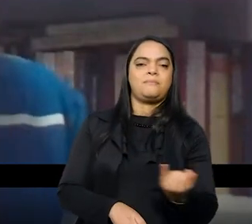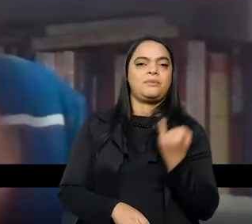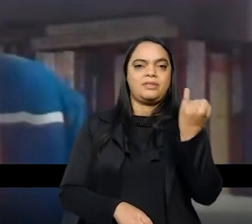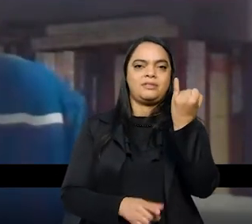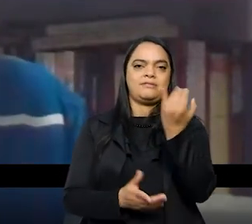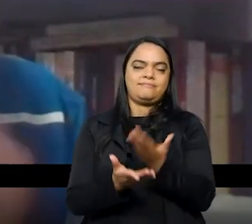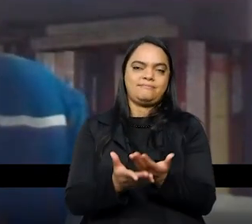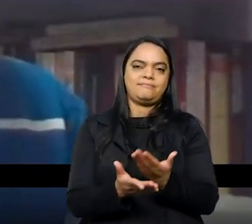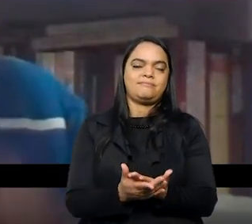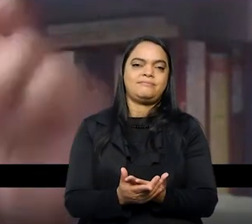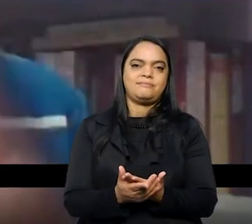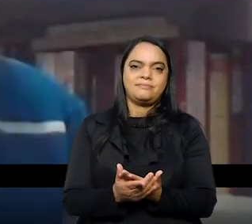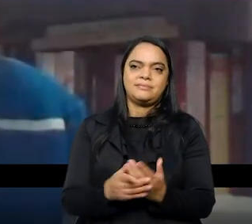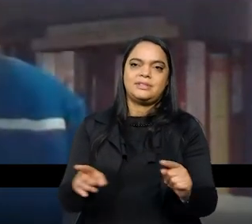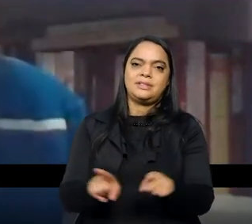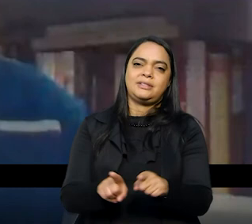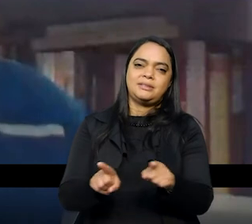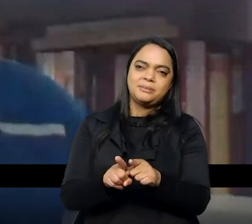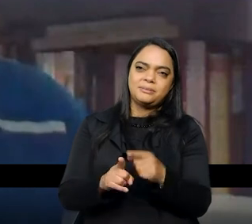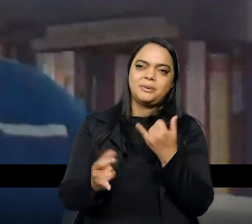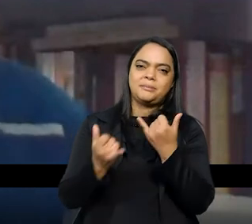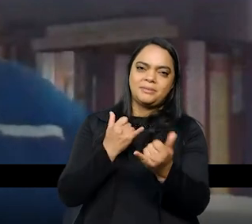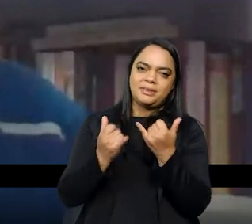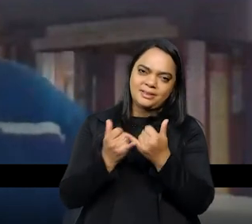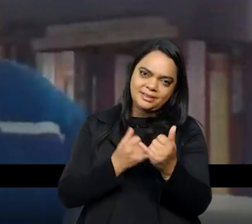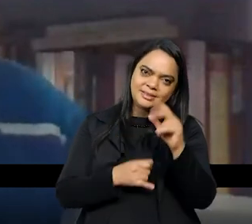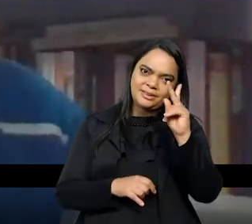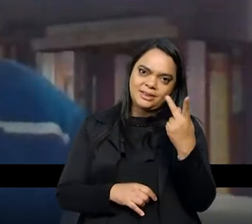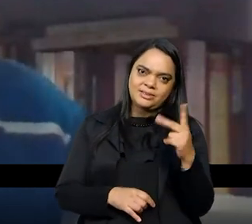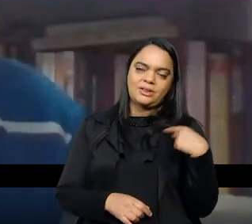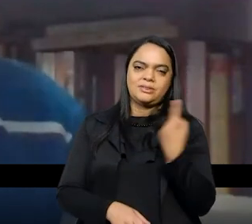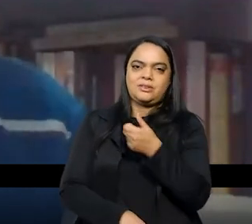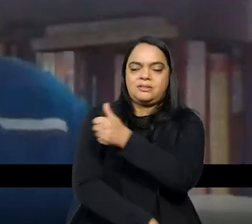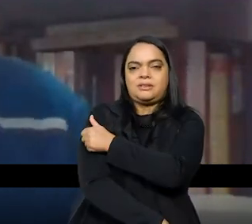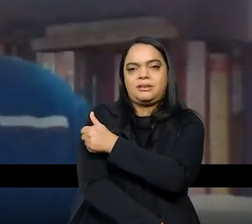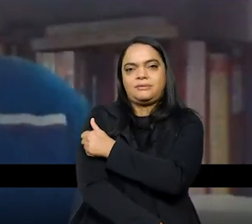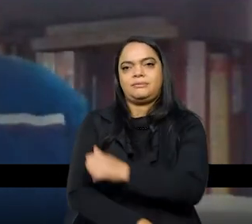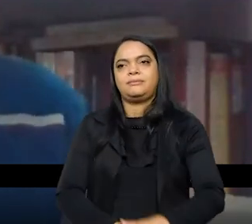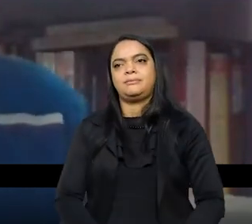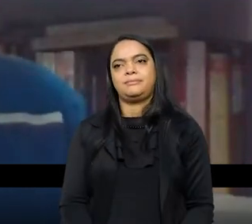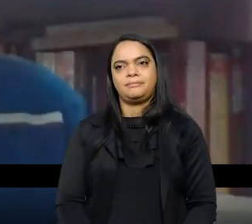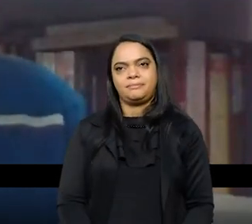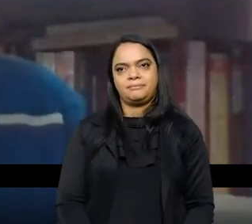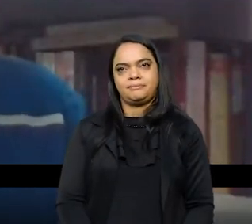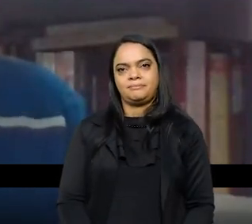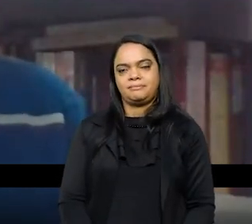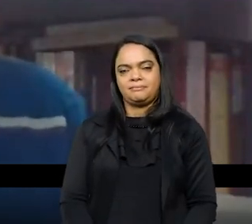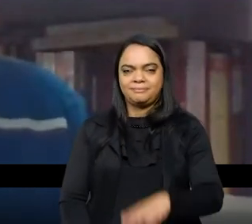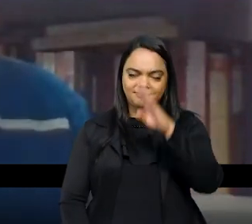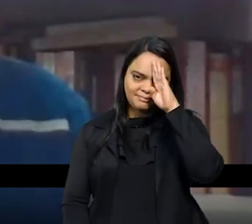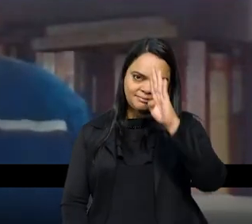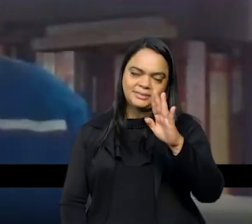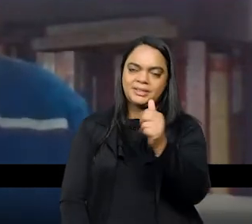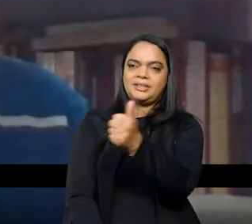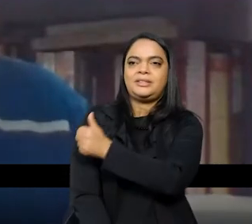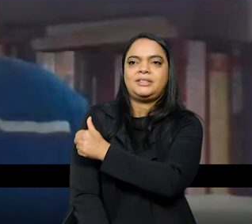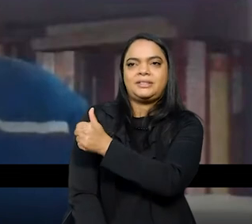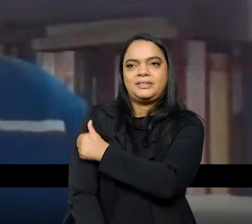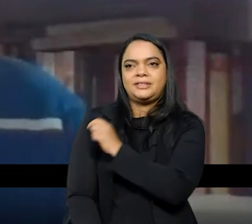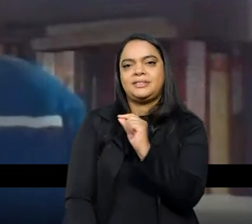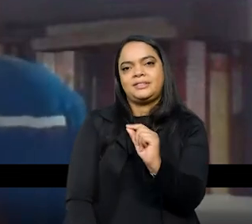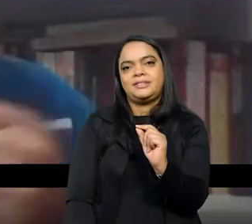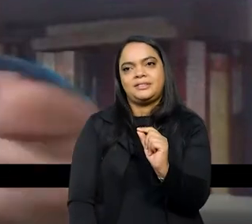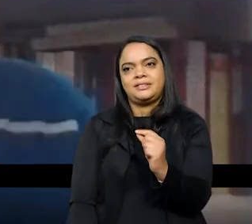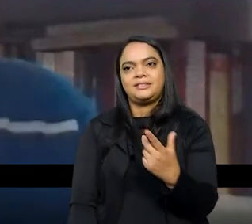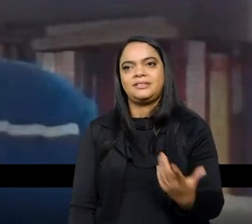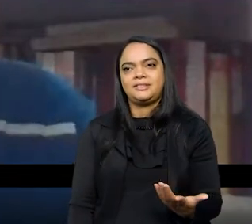se identifica muito com a história dos nossos alunos e alunas. Né? Principalmente esses nossos alunos ou, né, que é difícil,